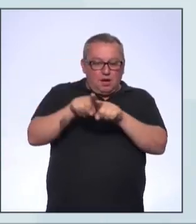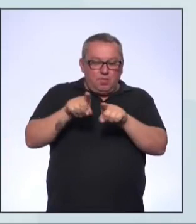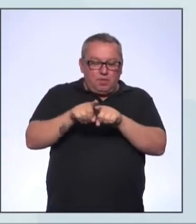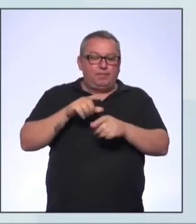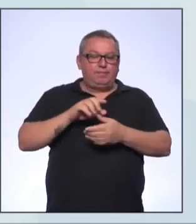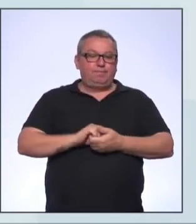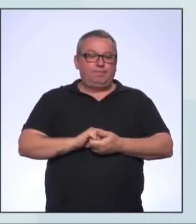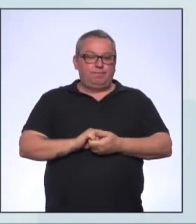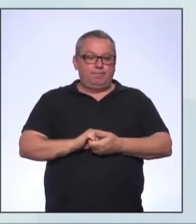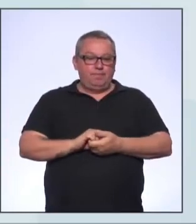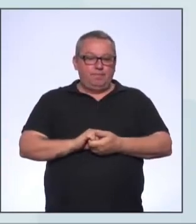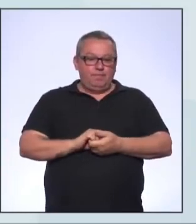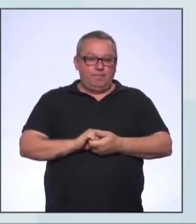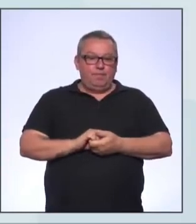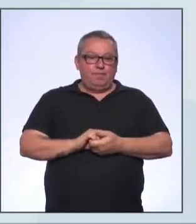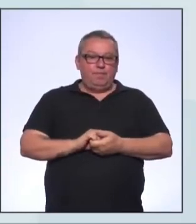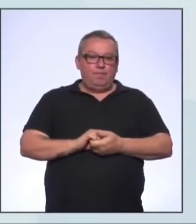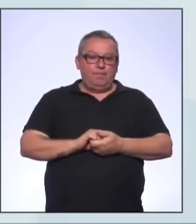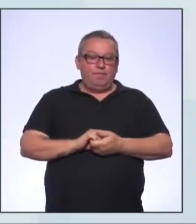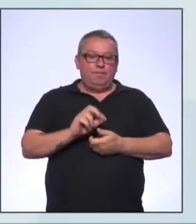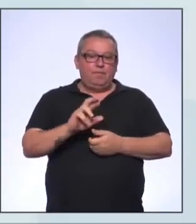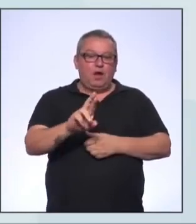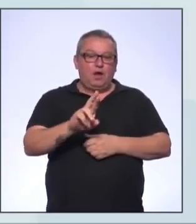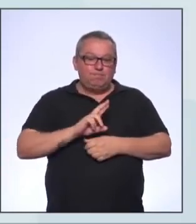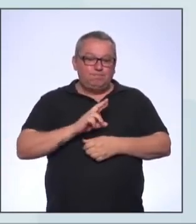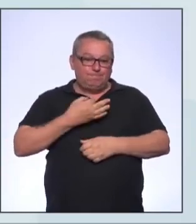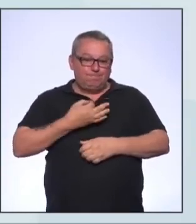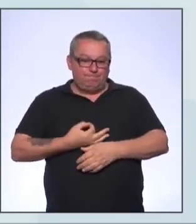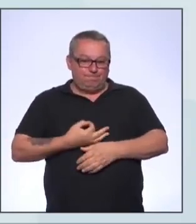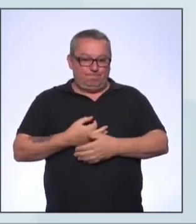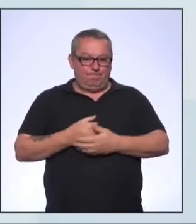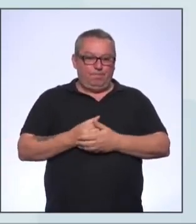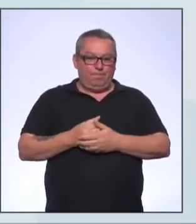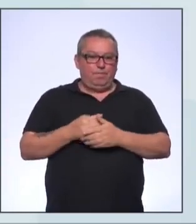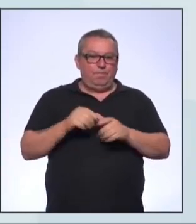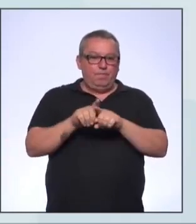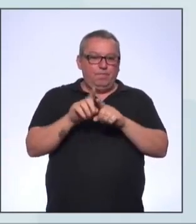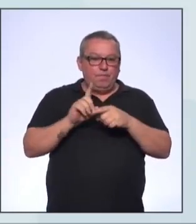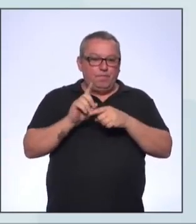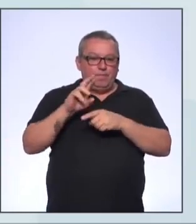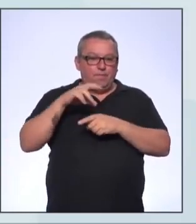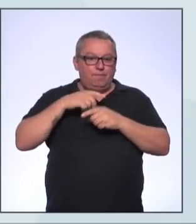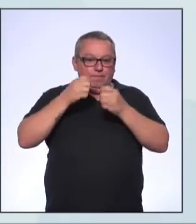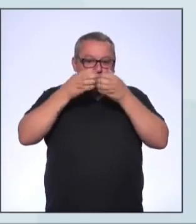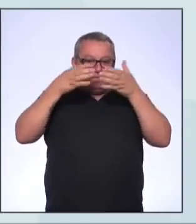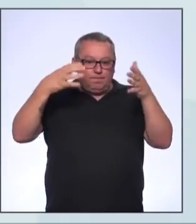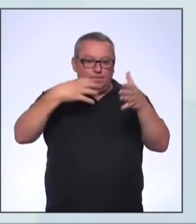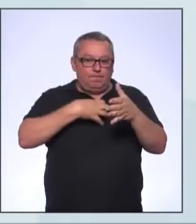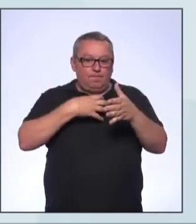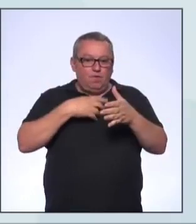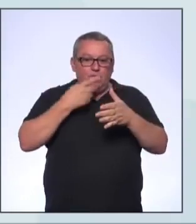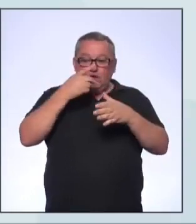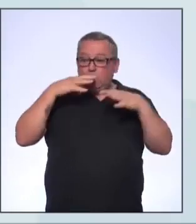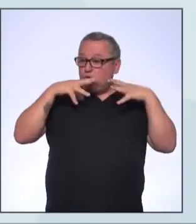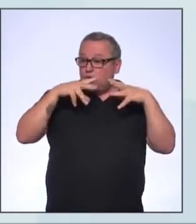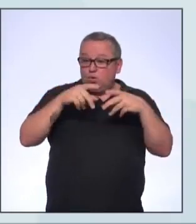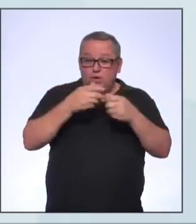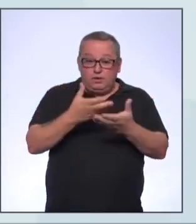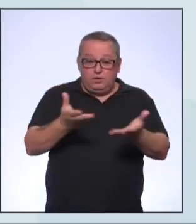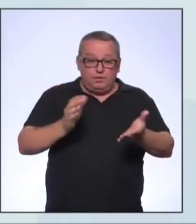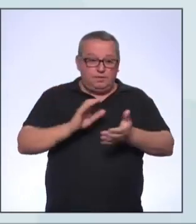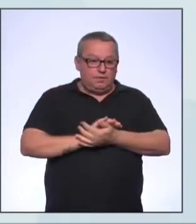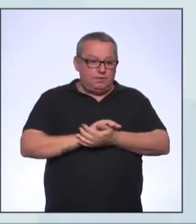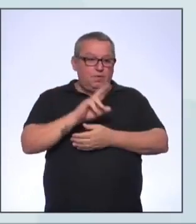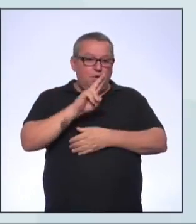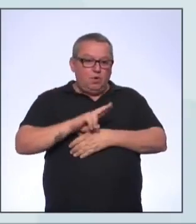sobre eles. Então, colocou argumentos. Contra-argumento. O doutor tinha clareza da situação quando disse tudo aquilo. Usar